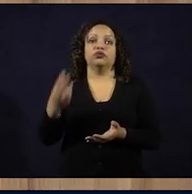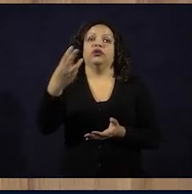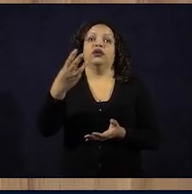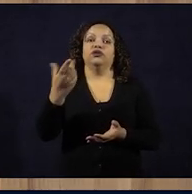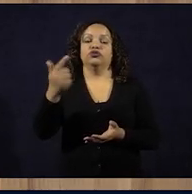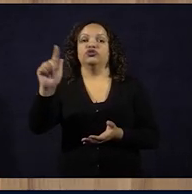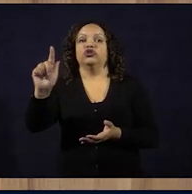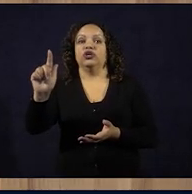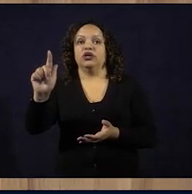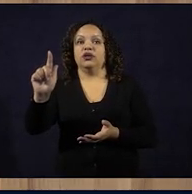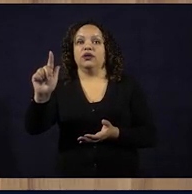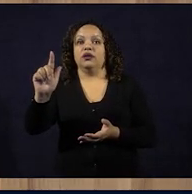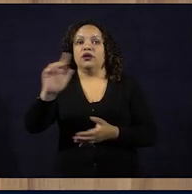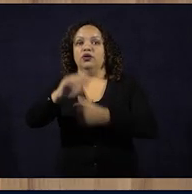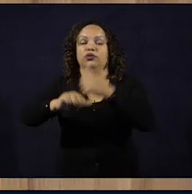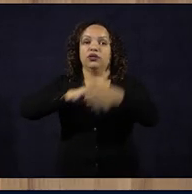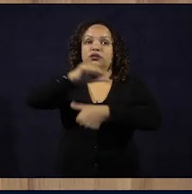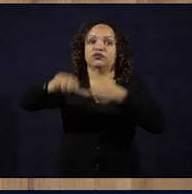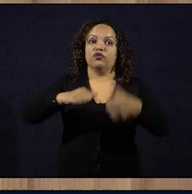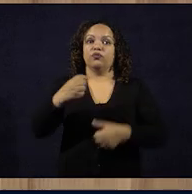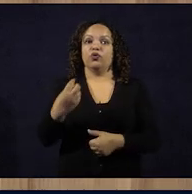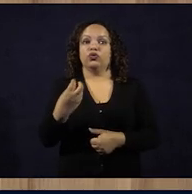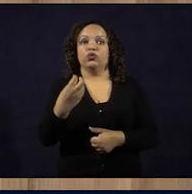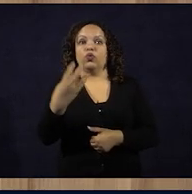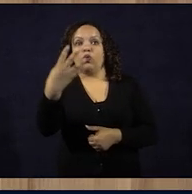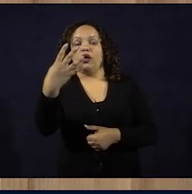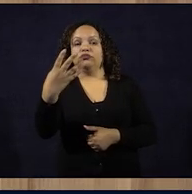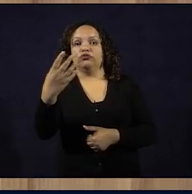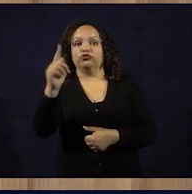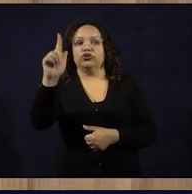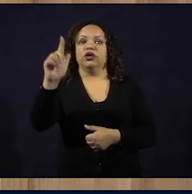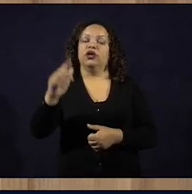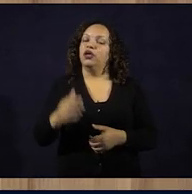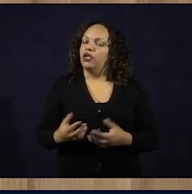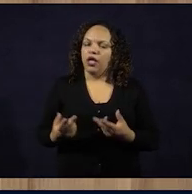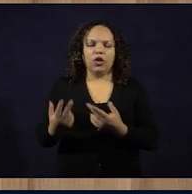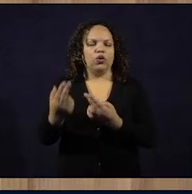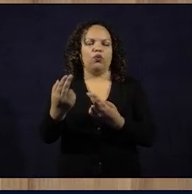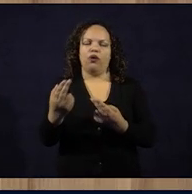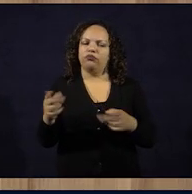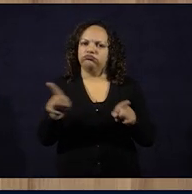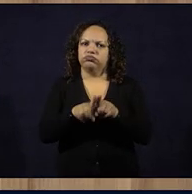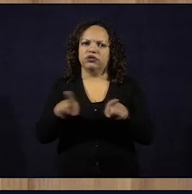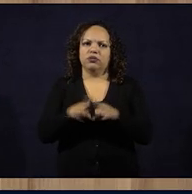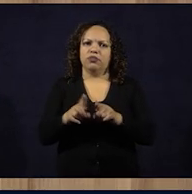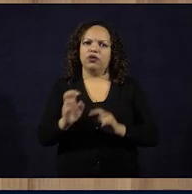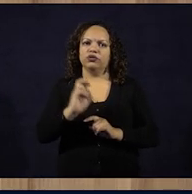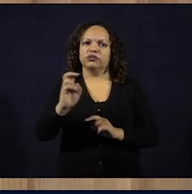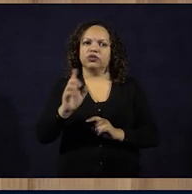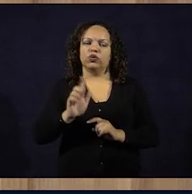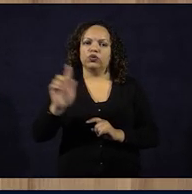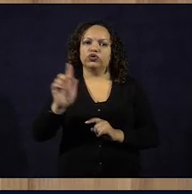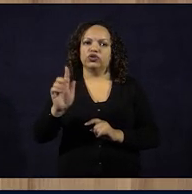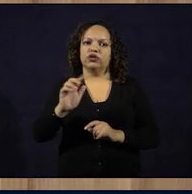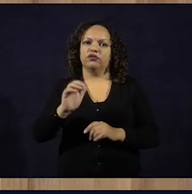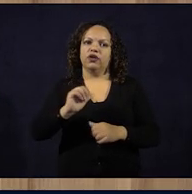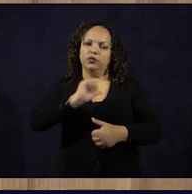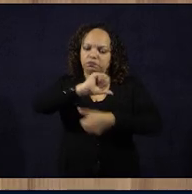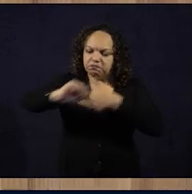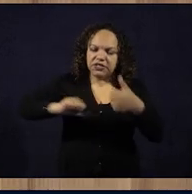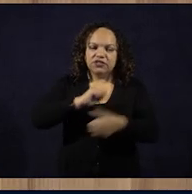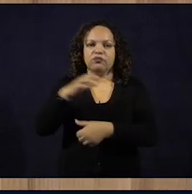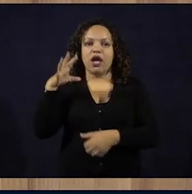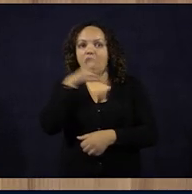por 4G e o 5g é a mesma coisa né Daqui a pouco a gente vai estar usando todas essas aplicações em relação a